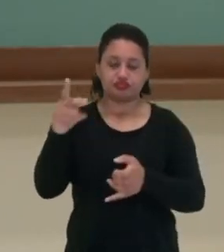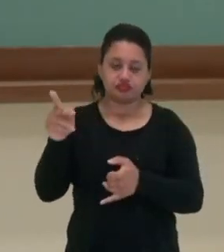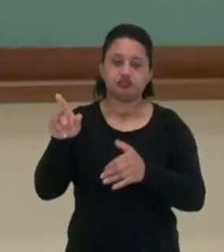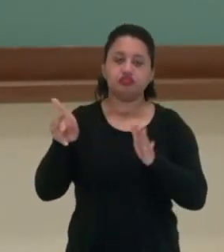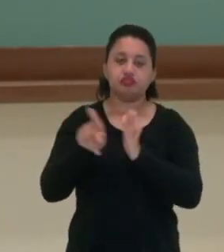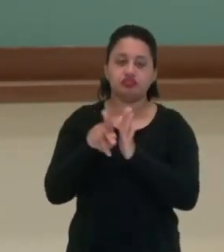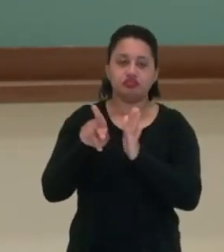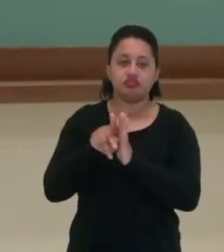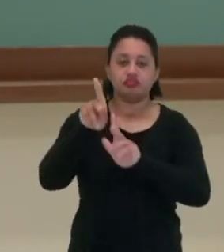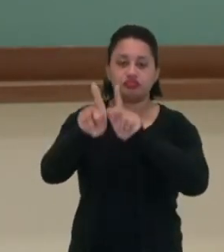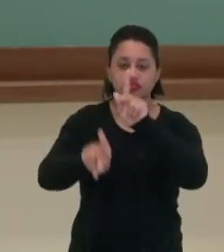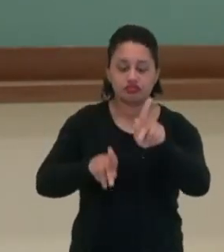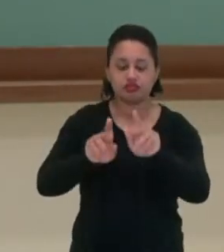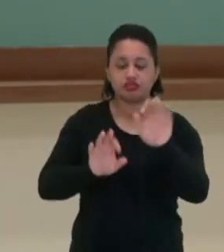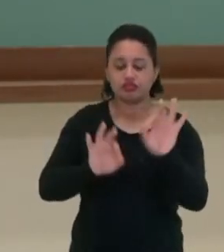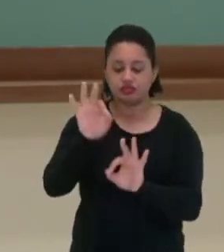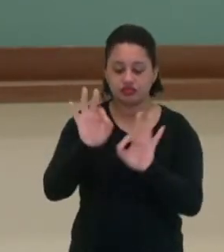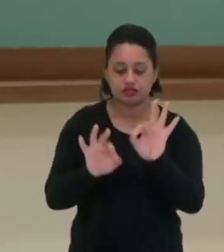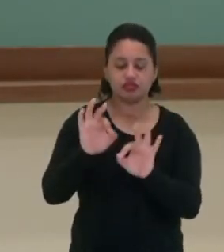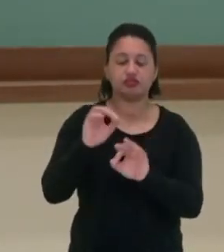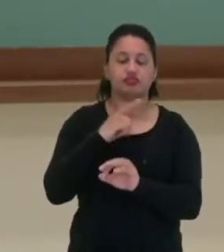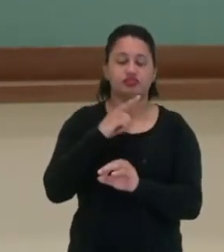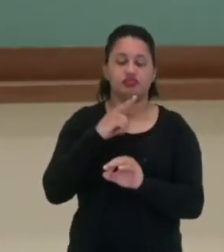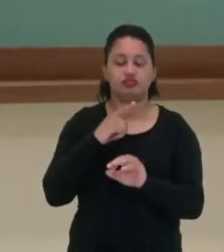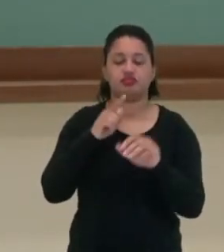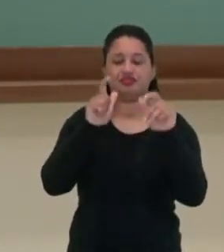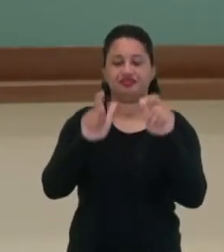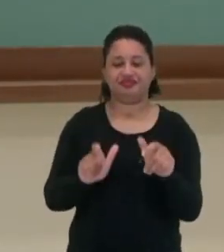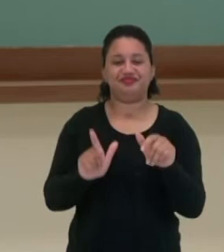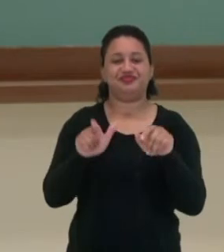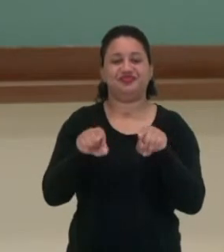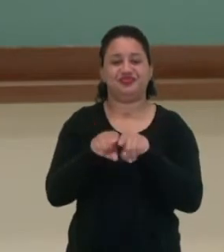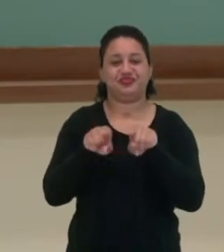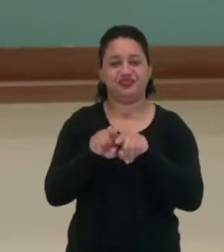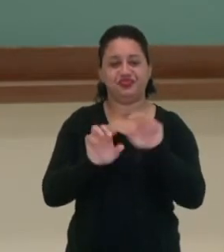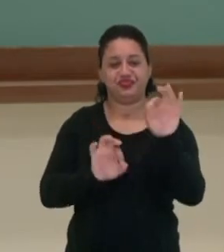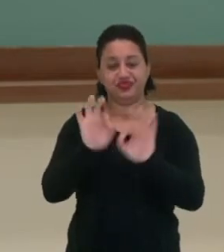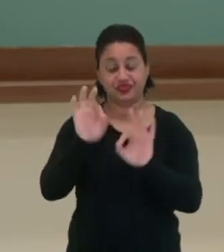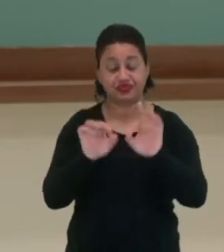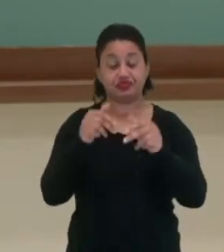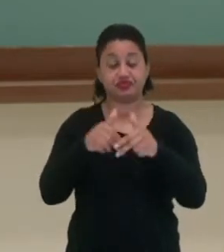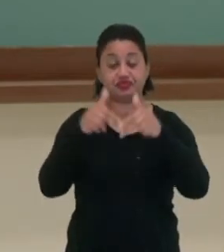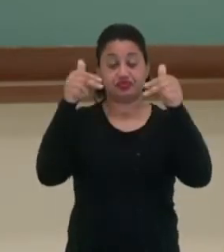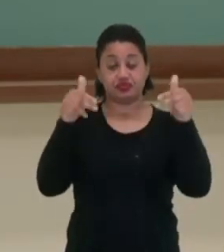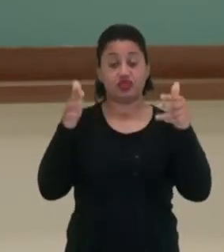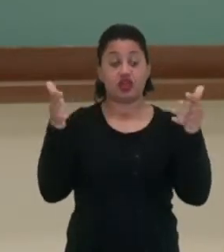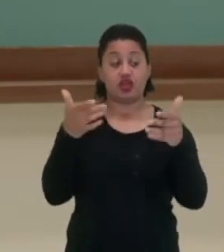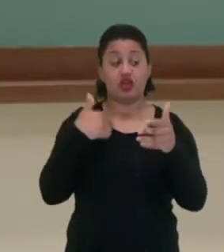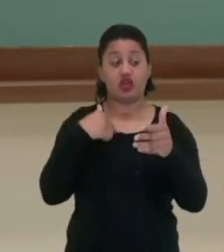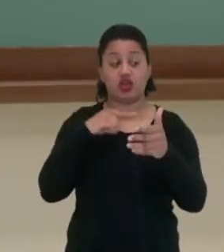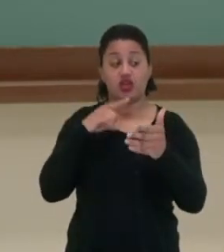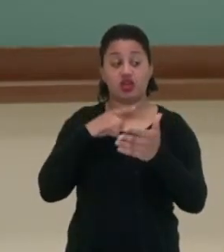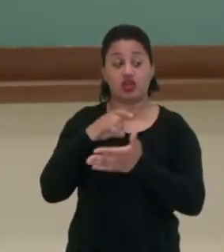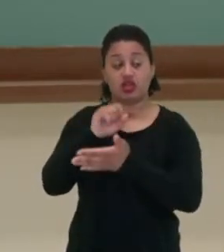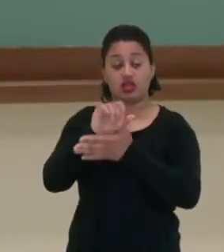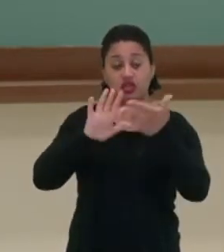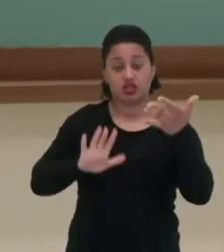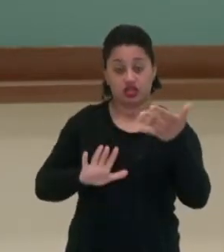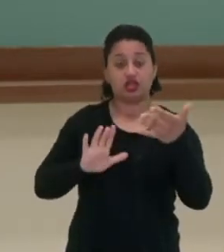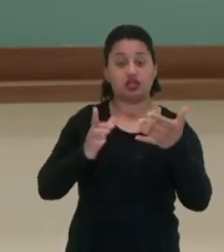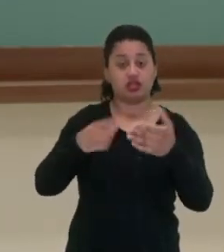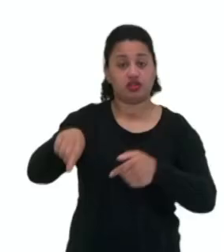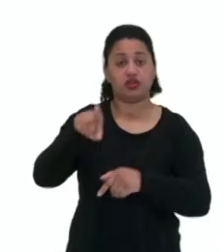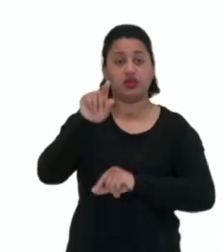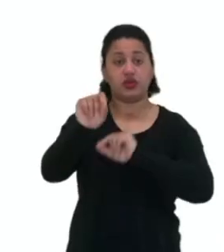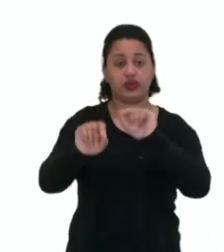os curdos, essa organização do território e da organização étnica, confere na tela a nossa atividade para